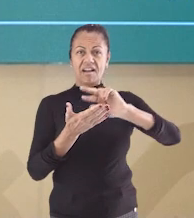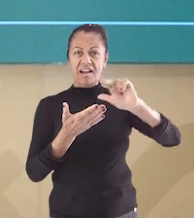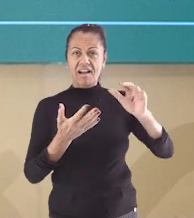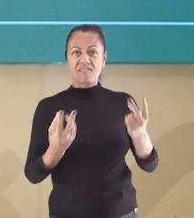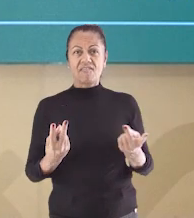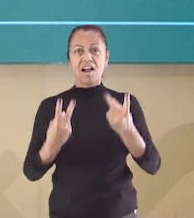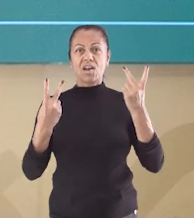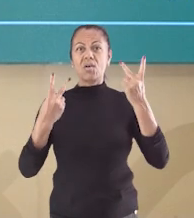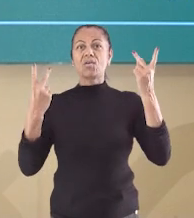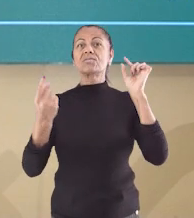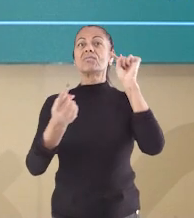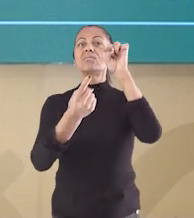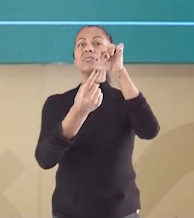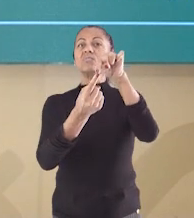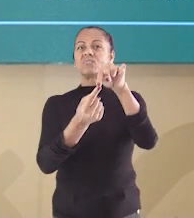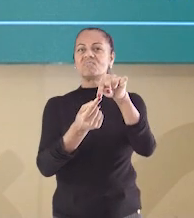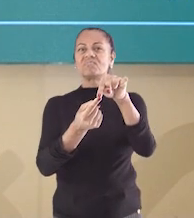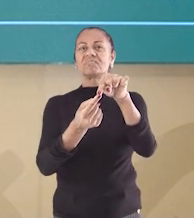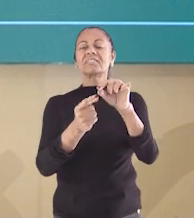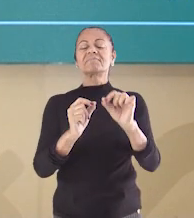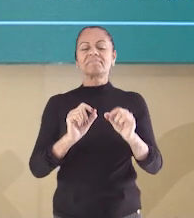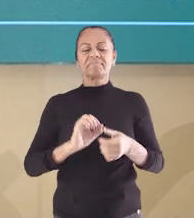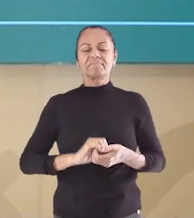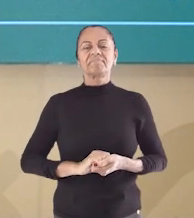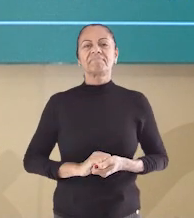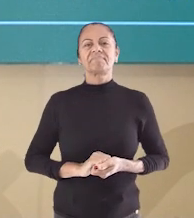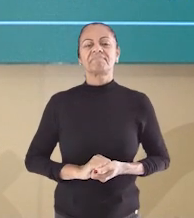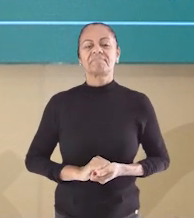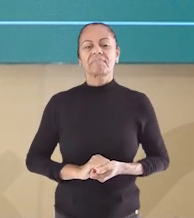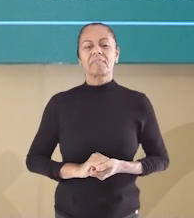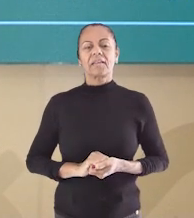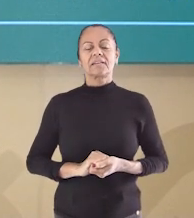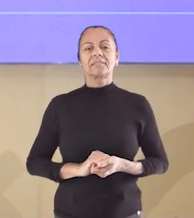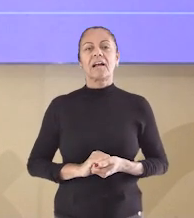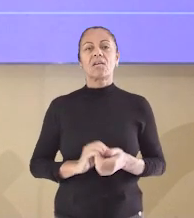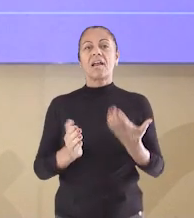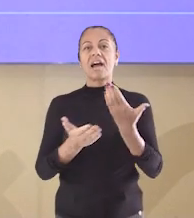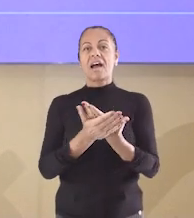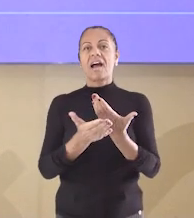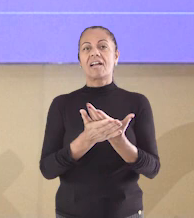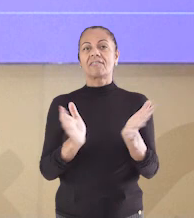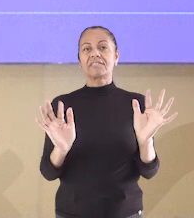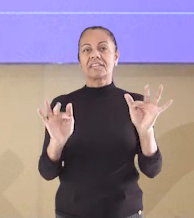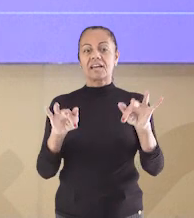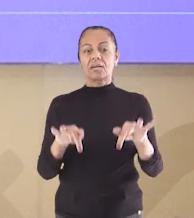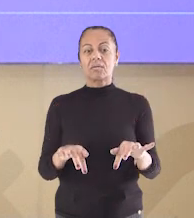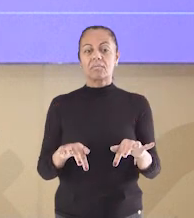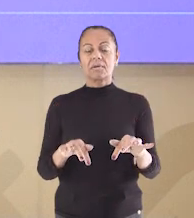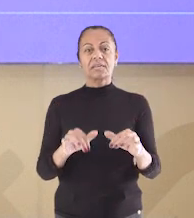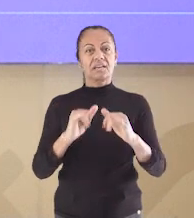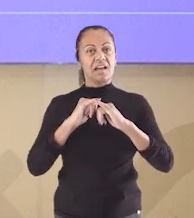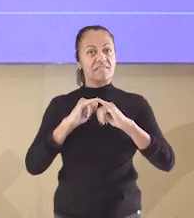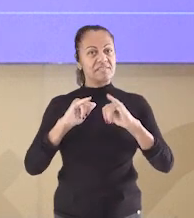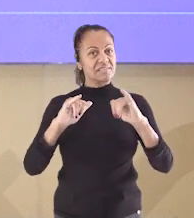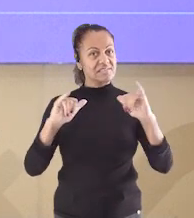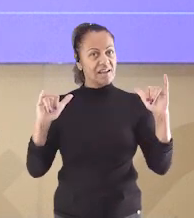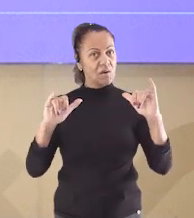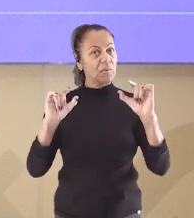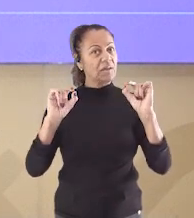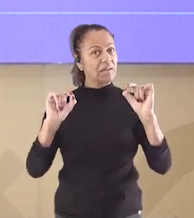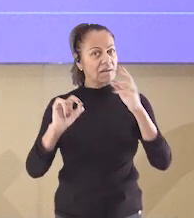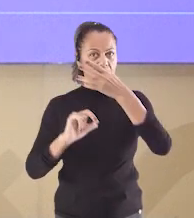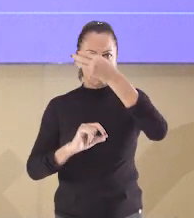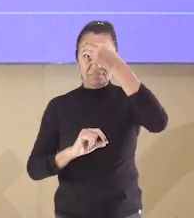religiões, valores comuns entre elas. Chegamos ao final de nossa aula. Tenho que